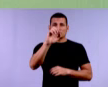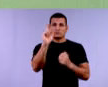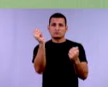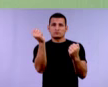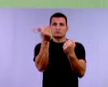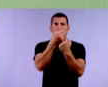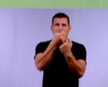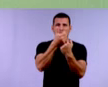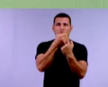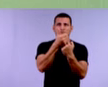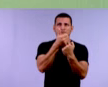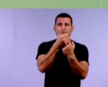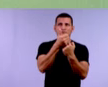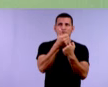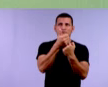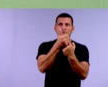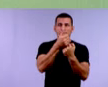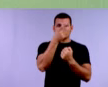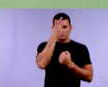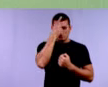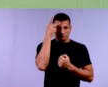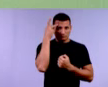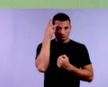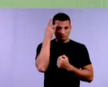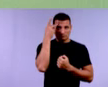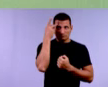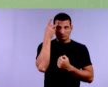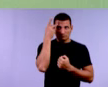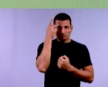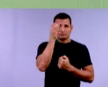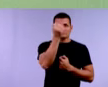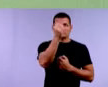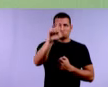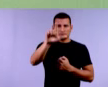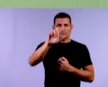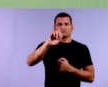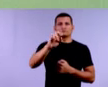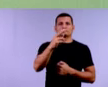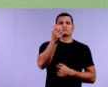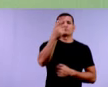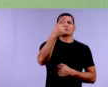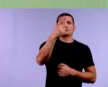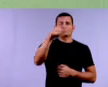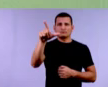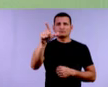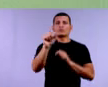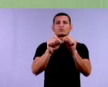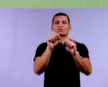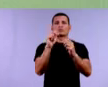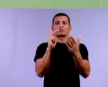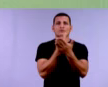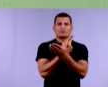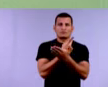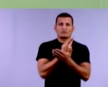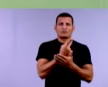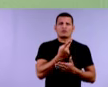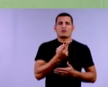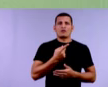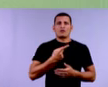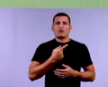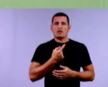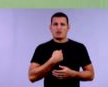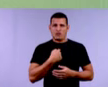substituir aqui a pessoa, se é singular ou plural, o que vai acontecer? Eu e Tayane significa o